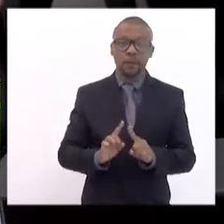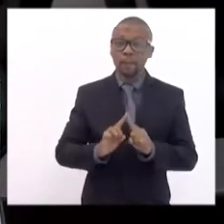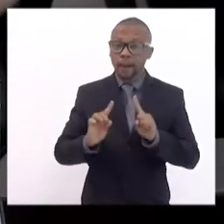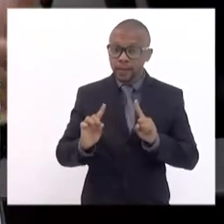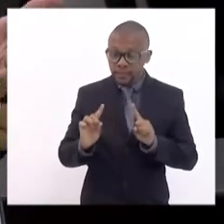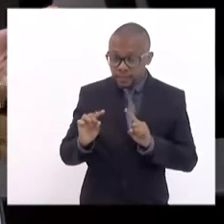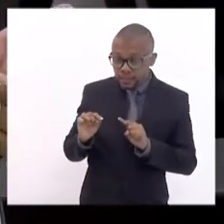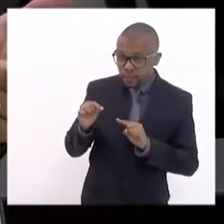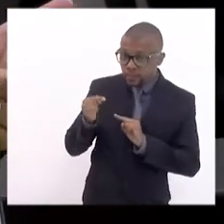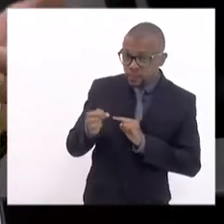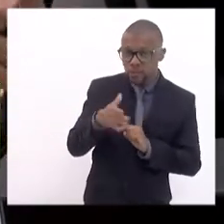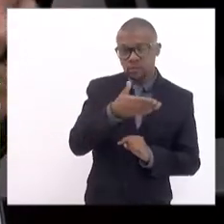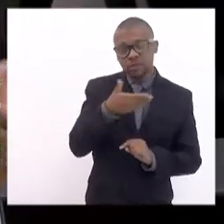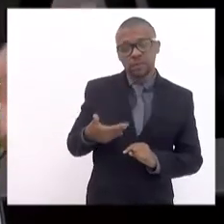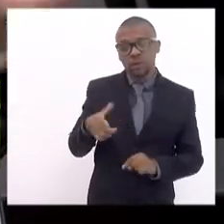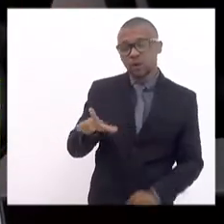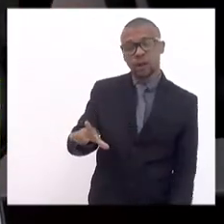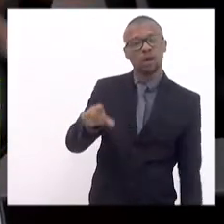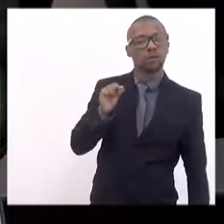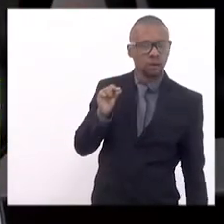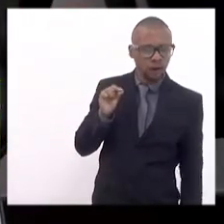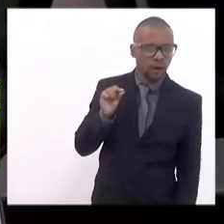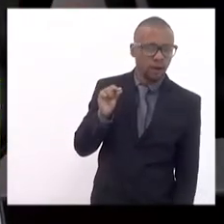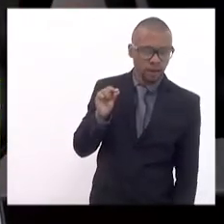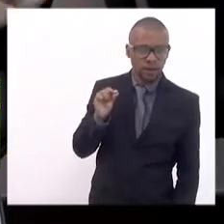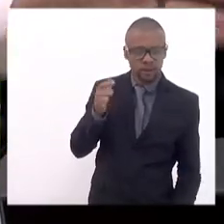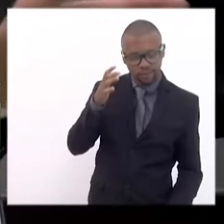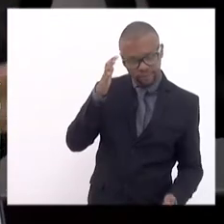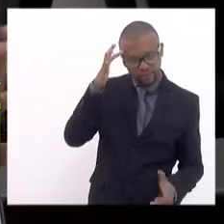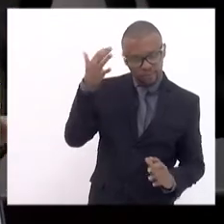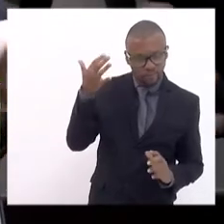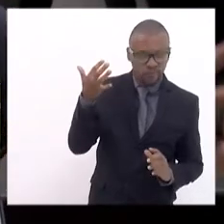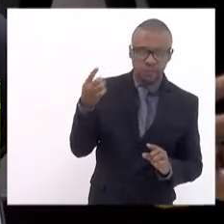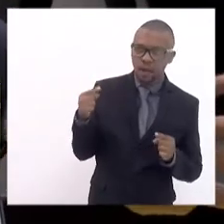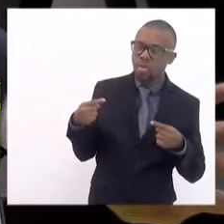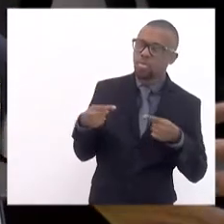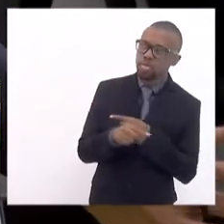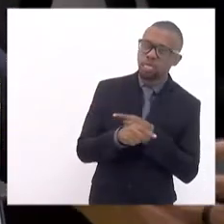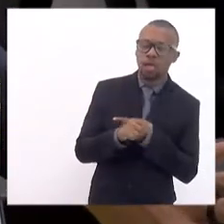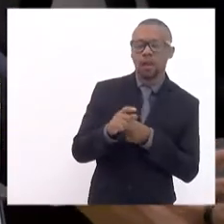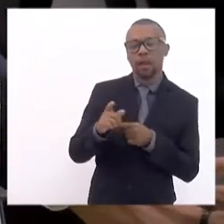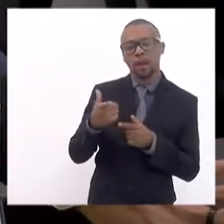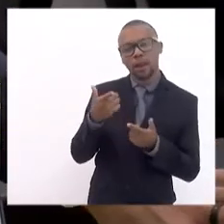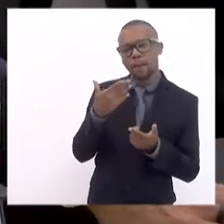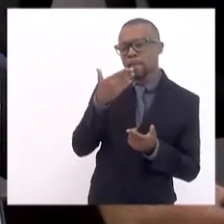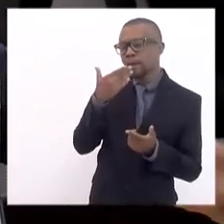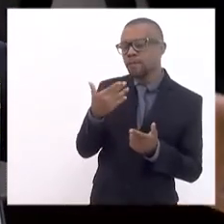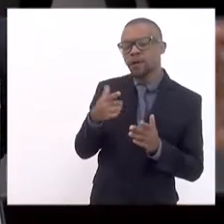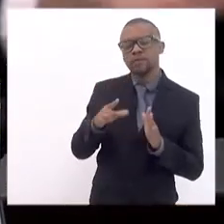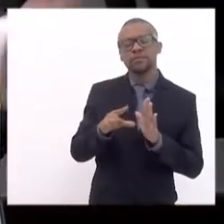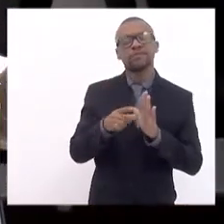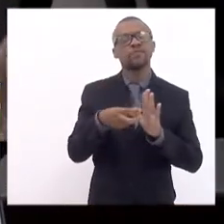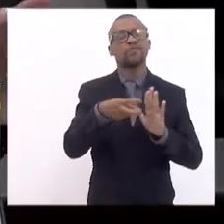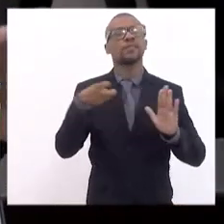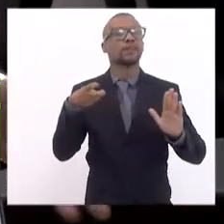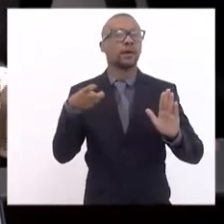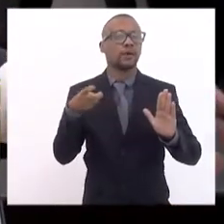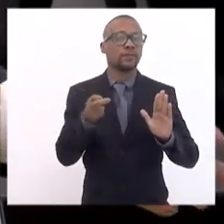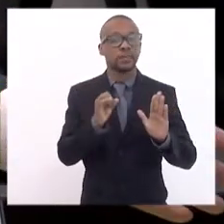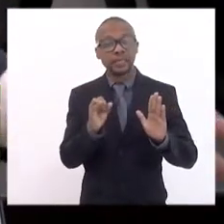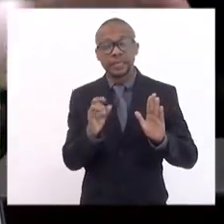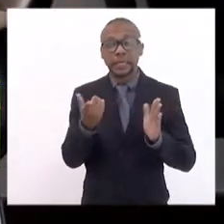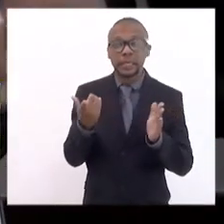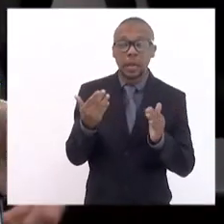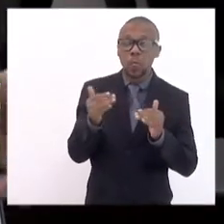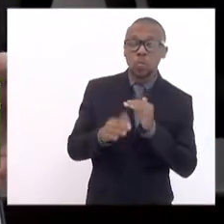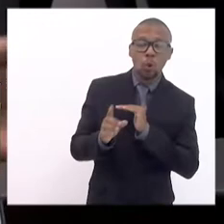essa opção, né, ou seja, que seja inconstitucional, ele veta. Claro. Se não, ele não veta. Se ele